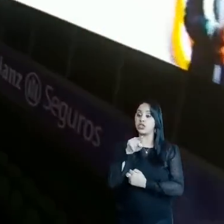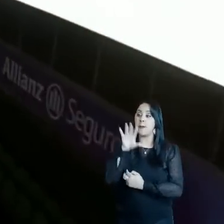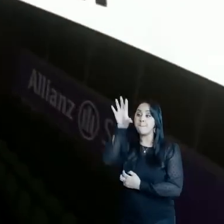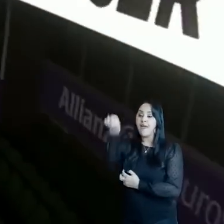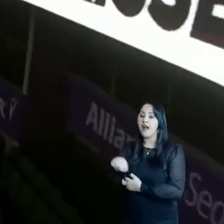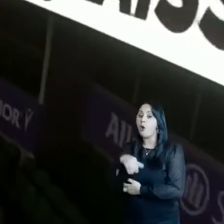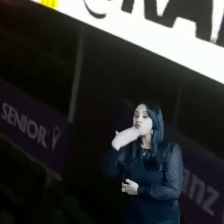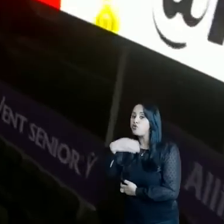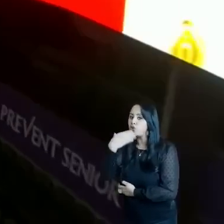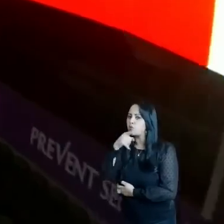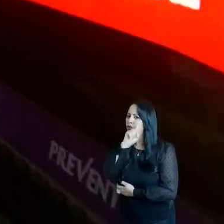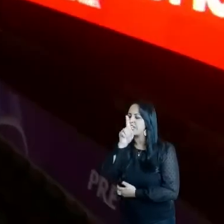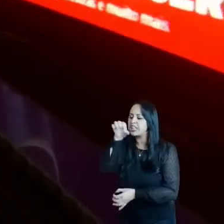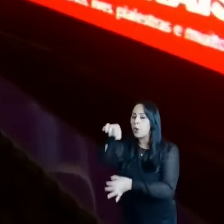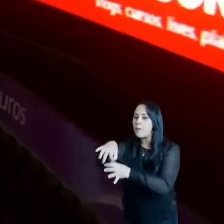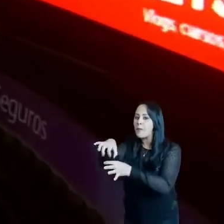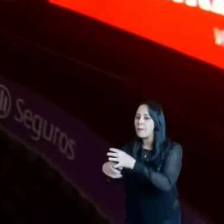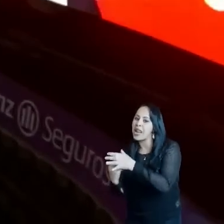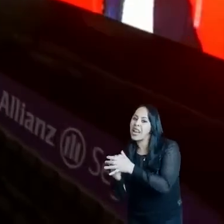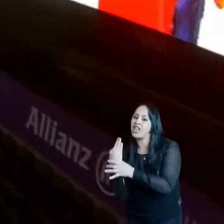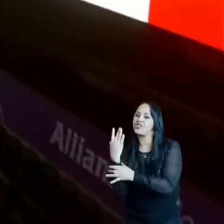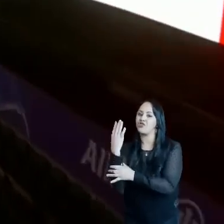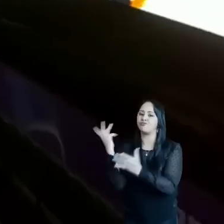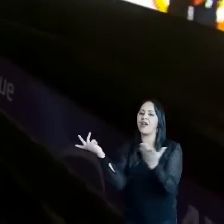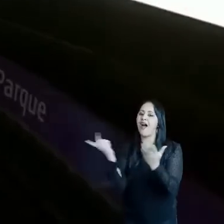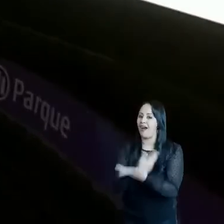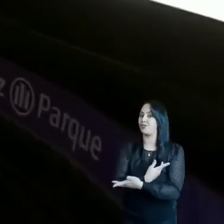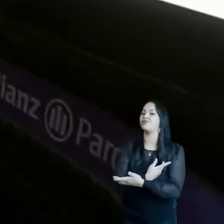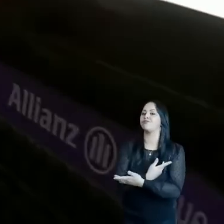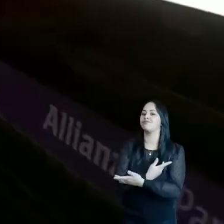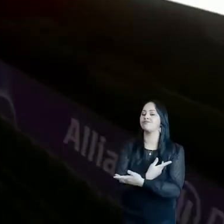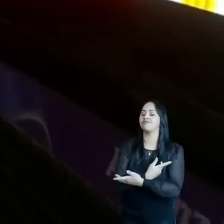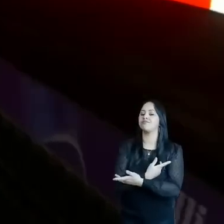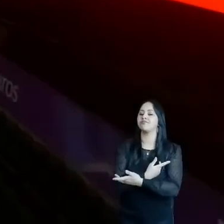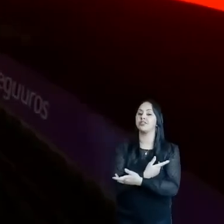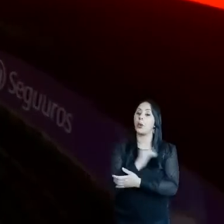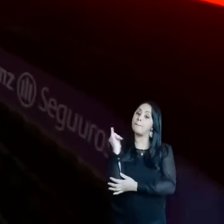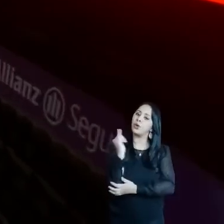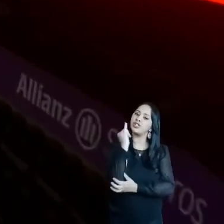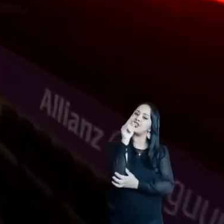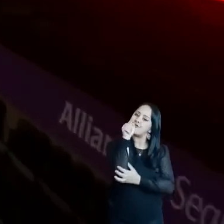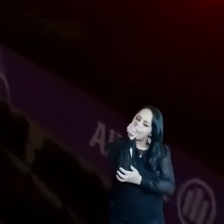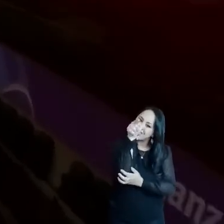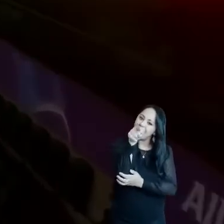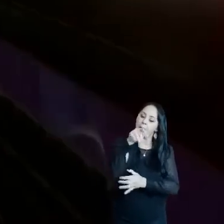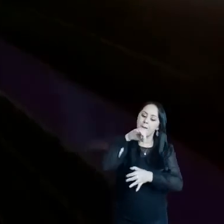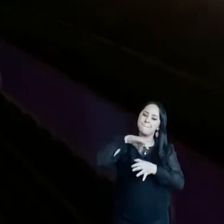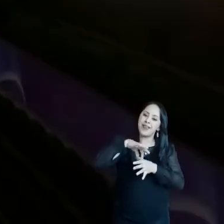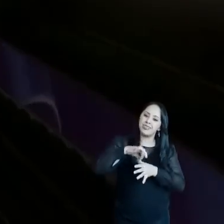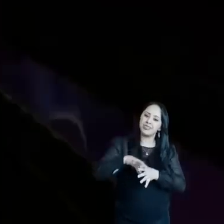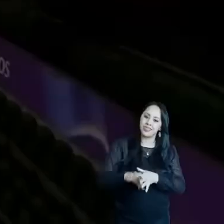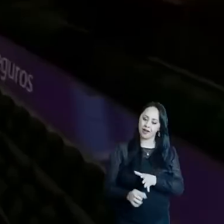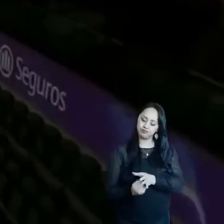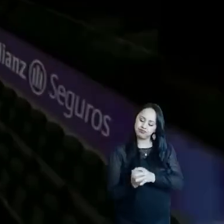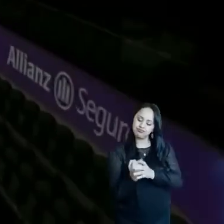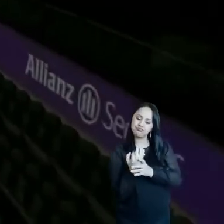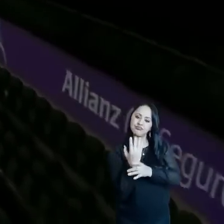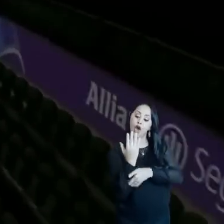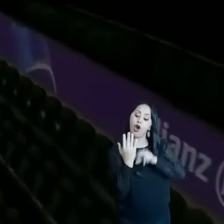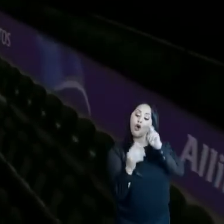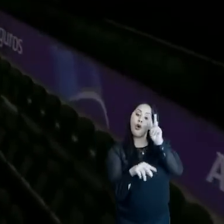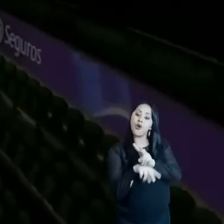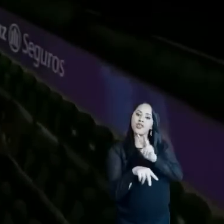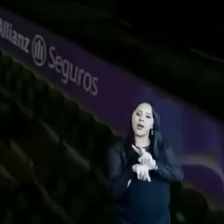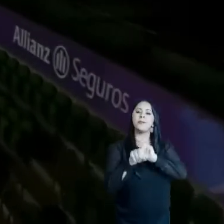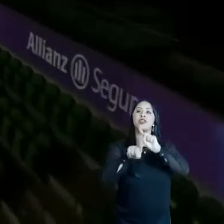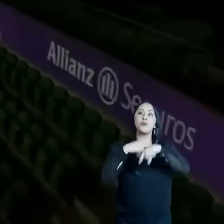você não plantou, é ilegal. Então, é importante que você plante para que você tenha direito a exercer